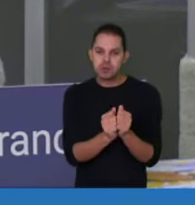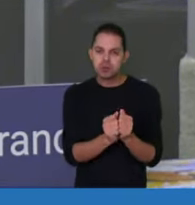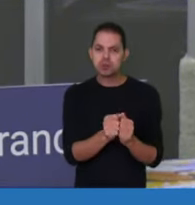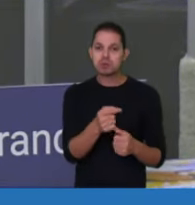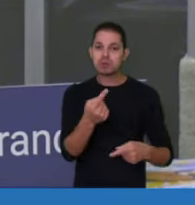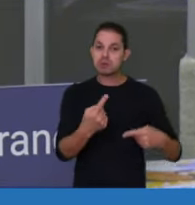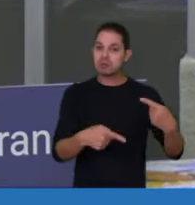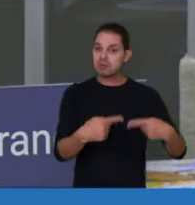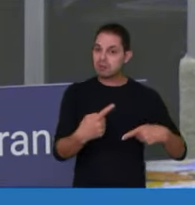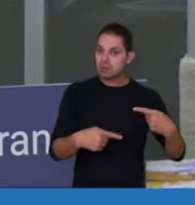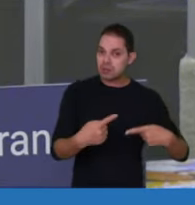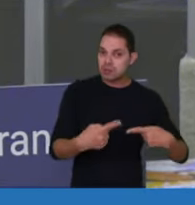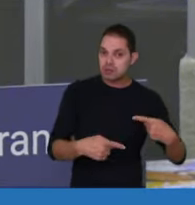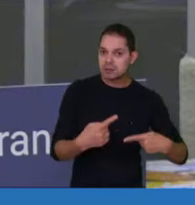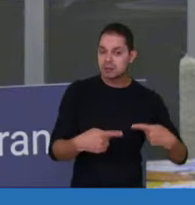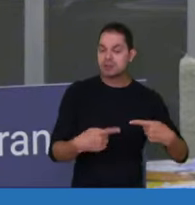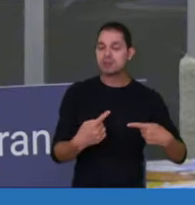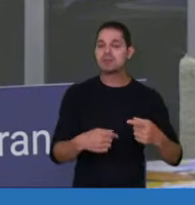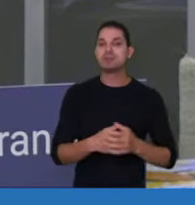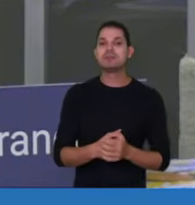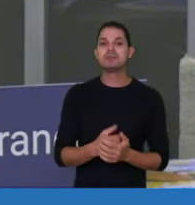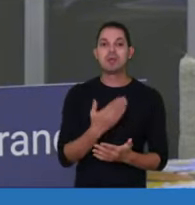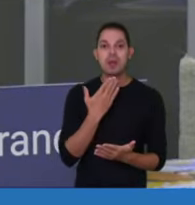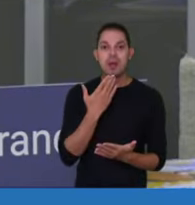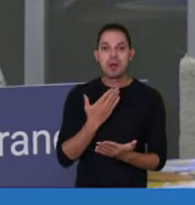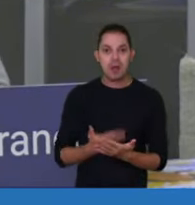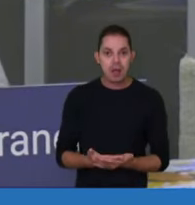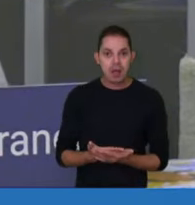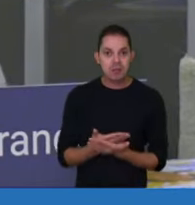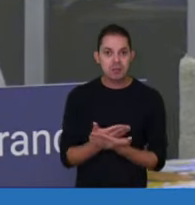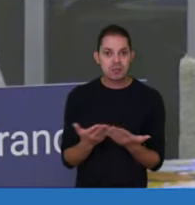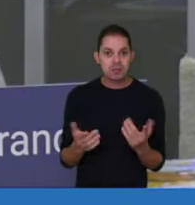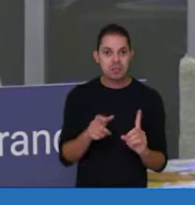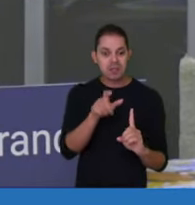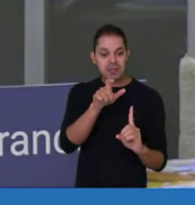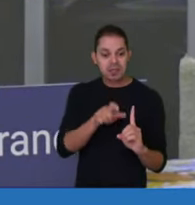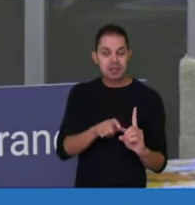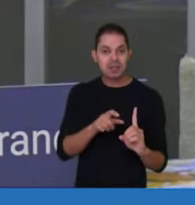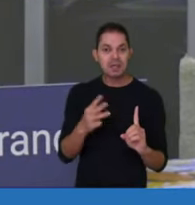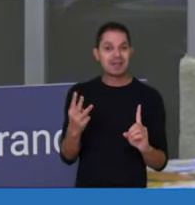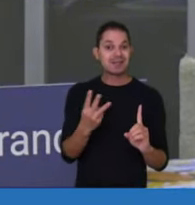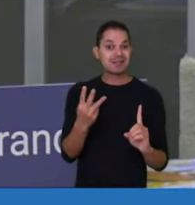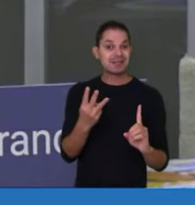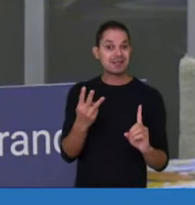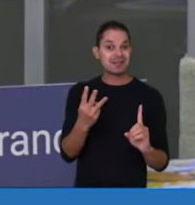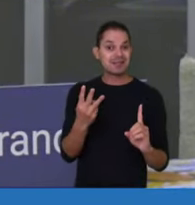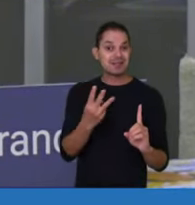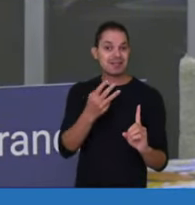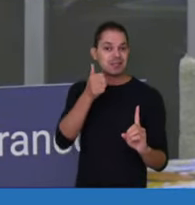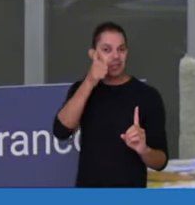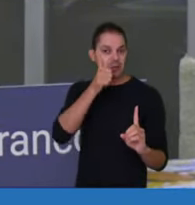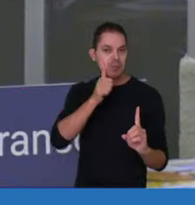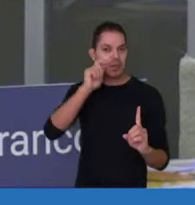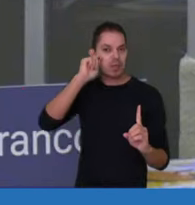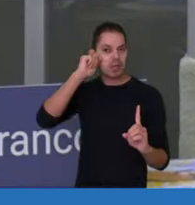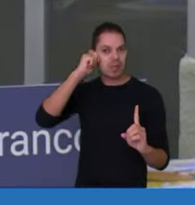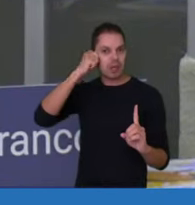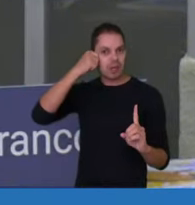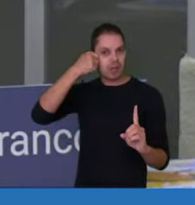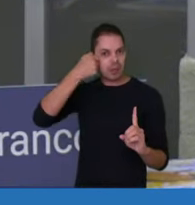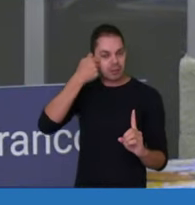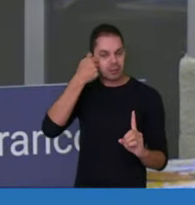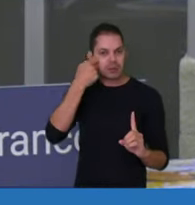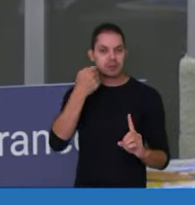política. Pasmem vocês, mas ela foi a terceira mulher negra a entrar